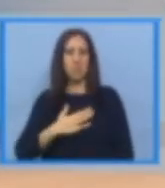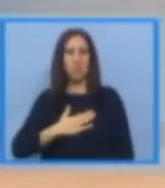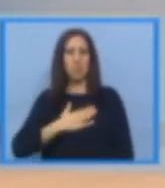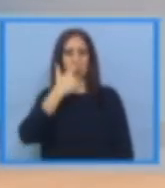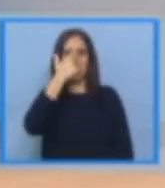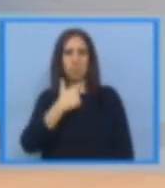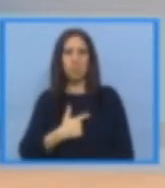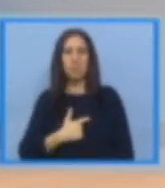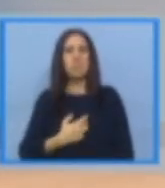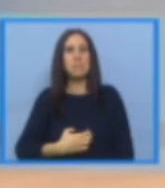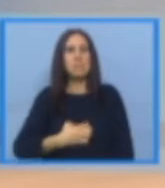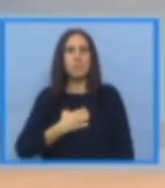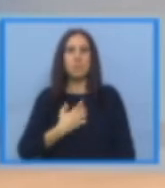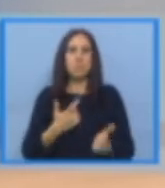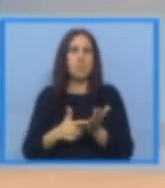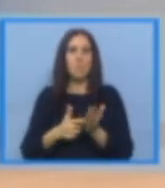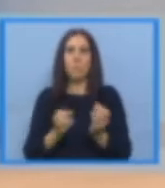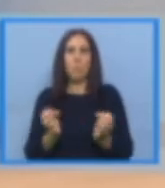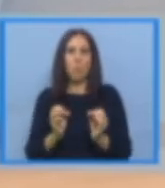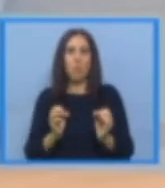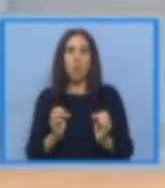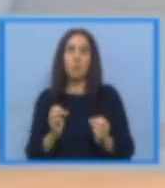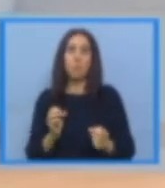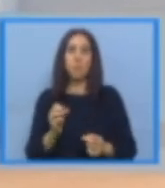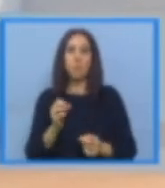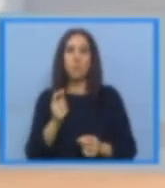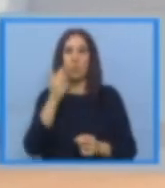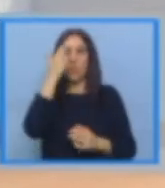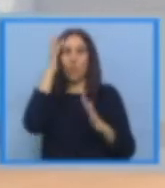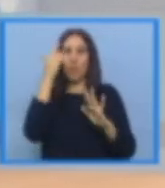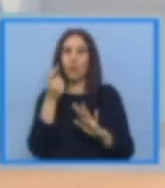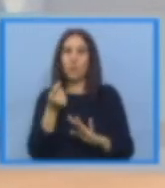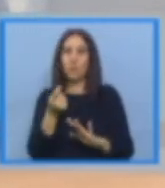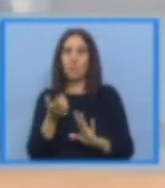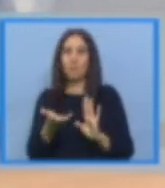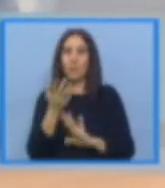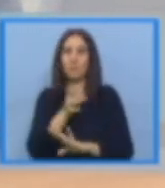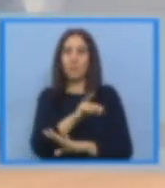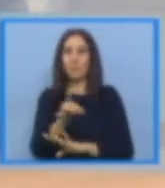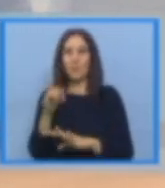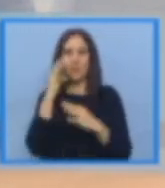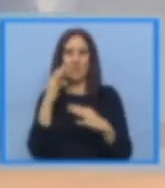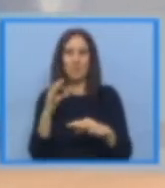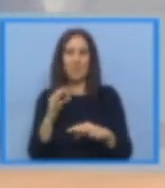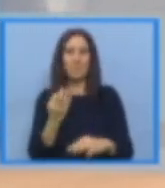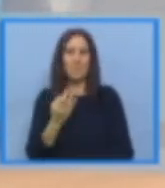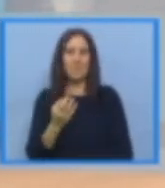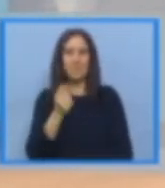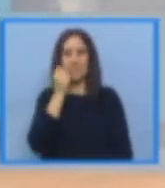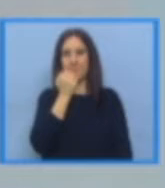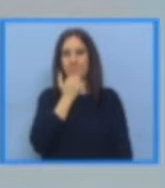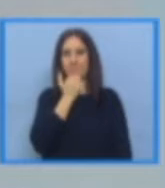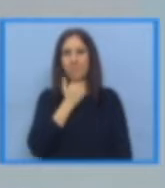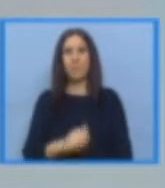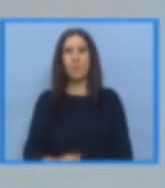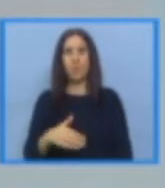não sinto que sejam necessários, mas também se calhar por ser um bocadinho mais louca do que o normal. Mas sim. Portanto,